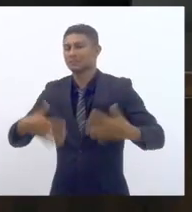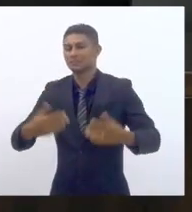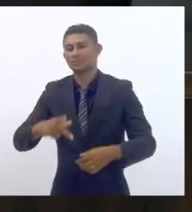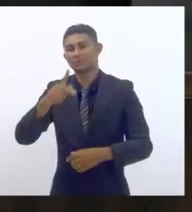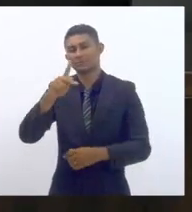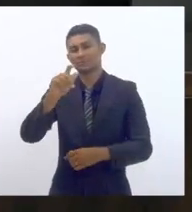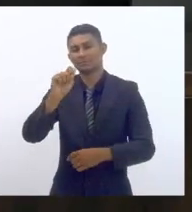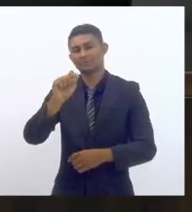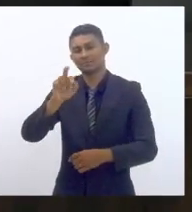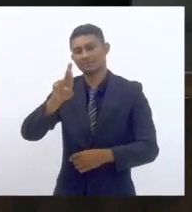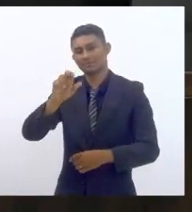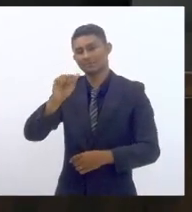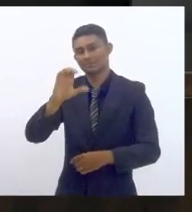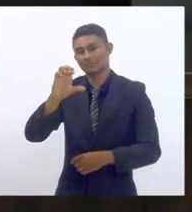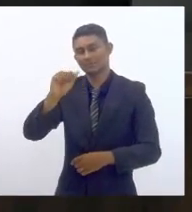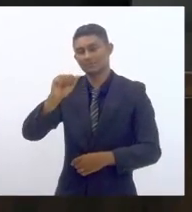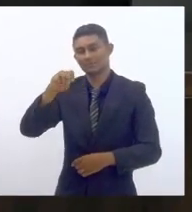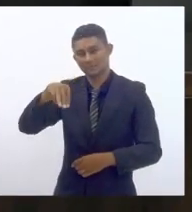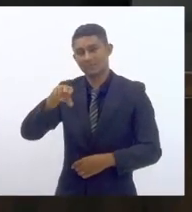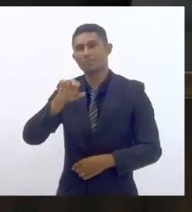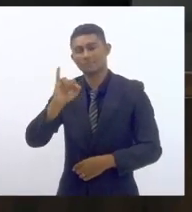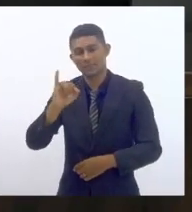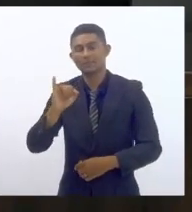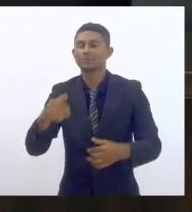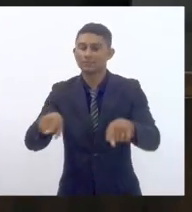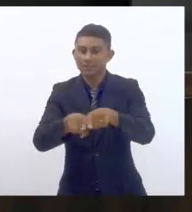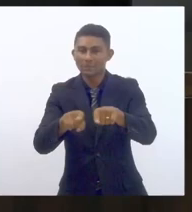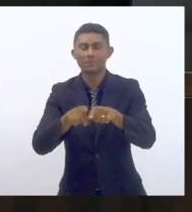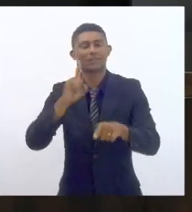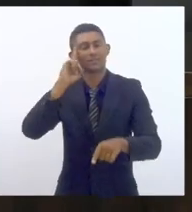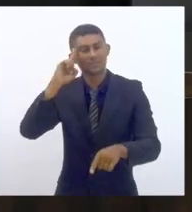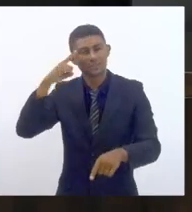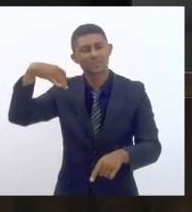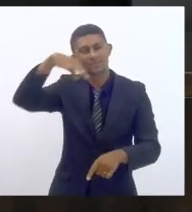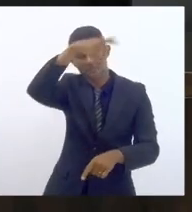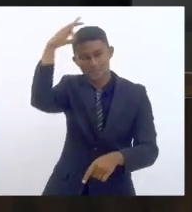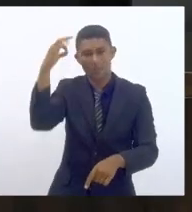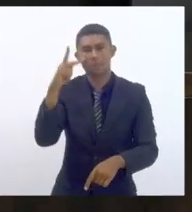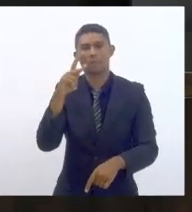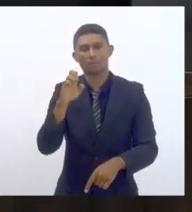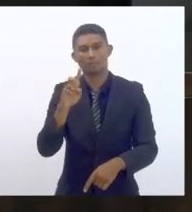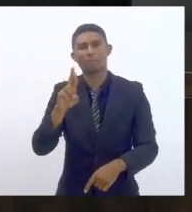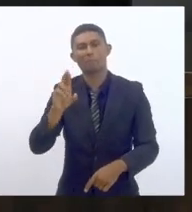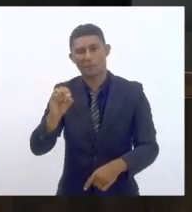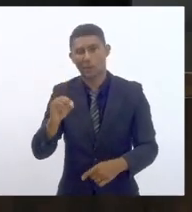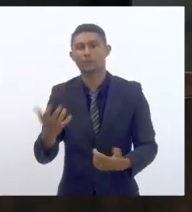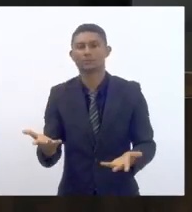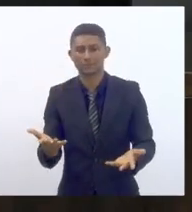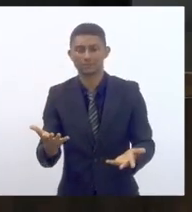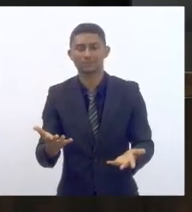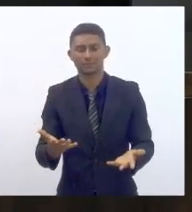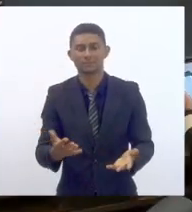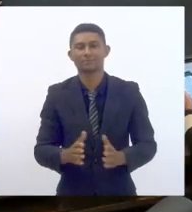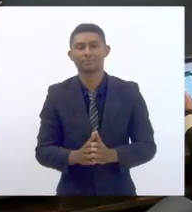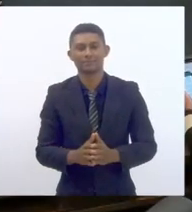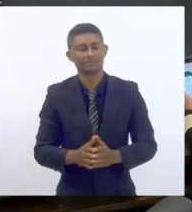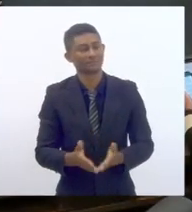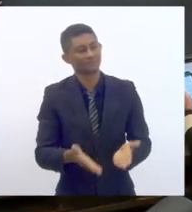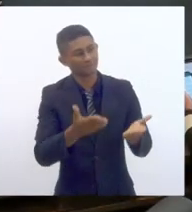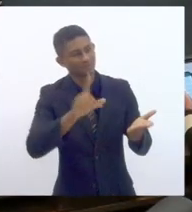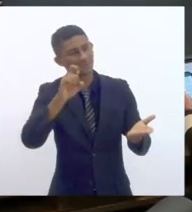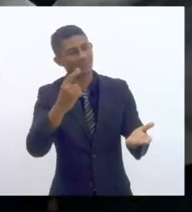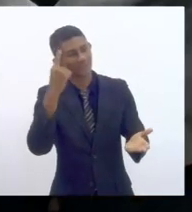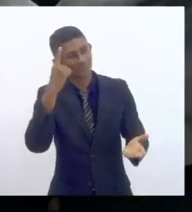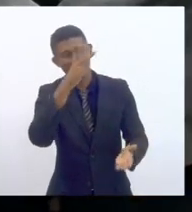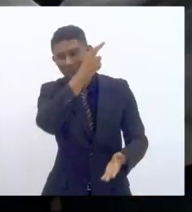Paracambi. Feriado, dia também de São Pedro e São Paulo, padroeiro da, parabéns, da nossa cidade. Parabéns, ex-prefeito